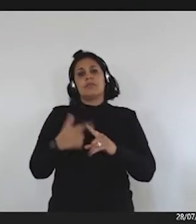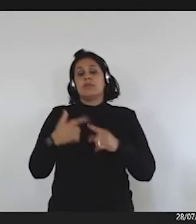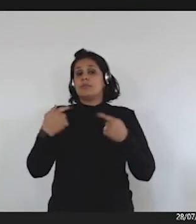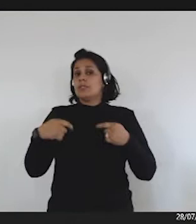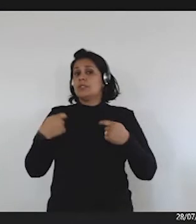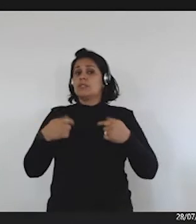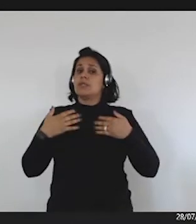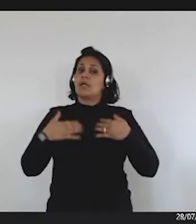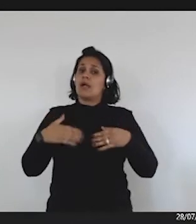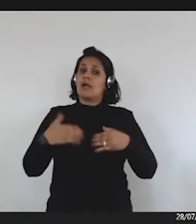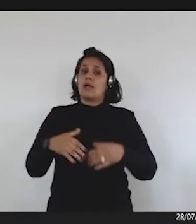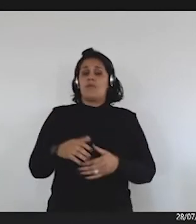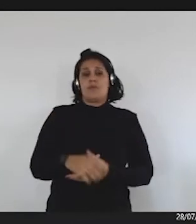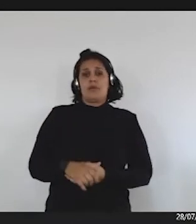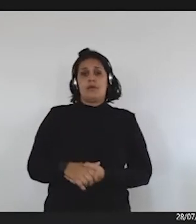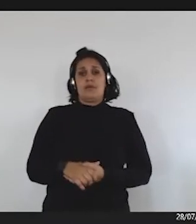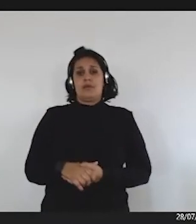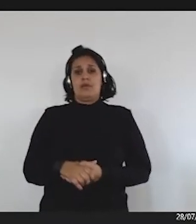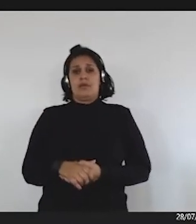calma.